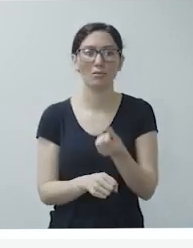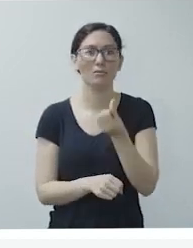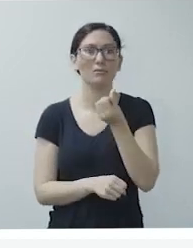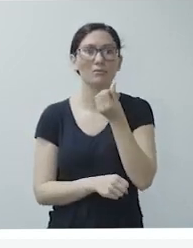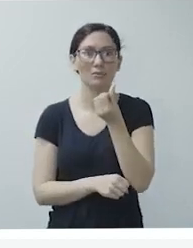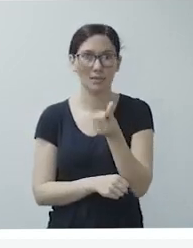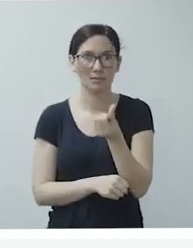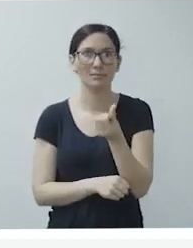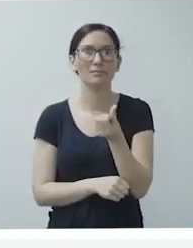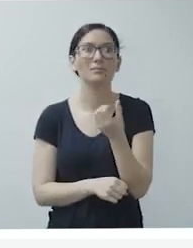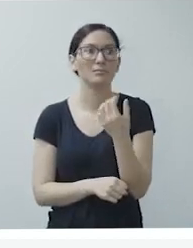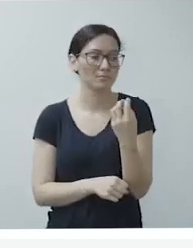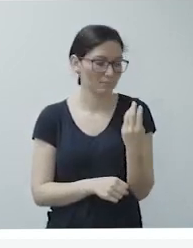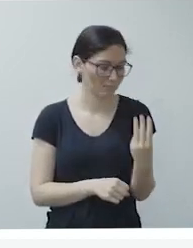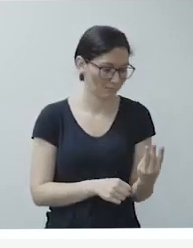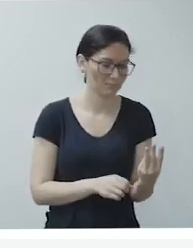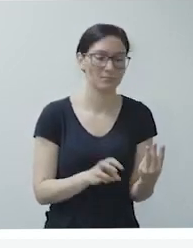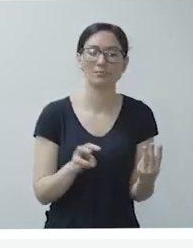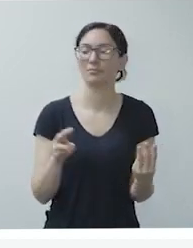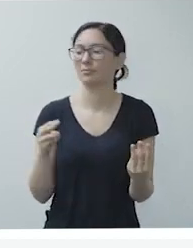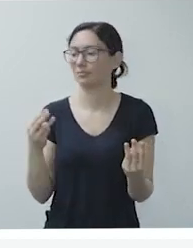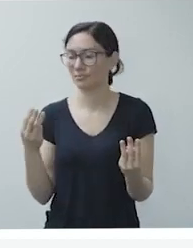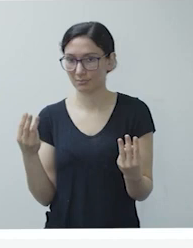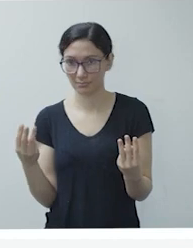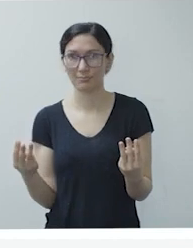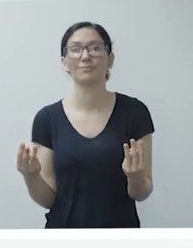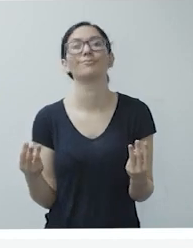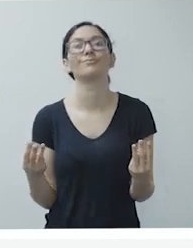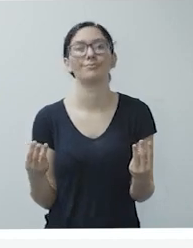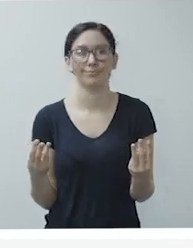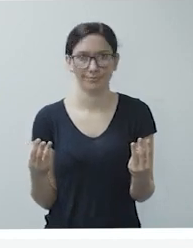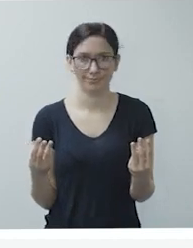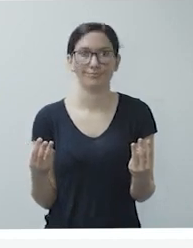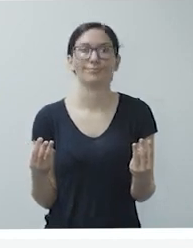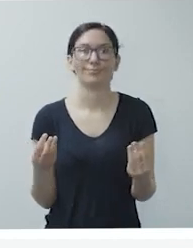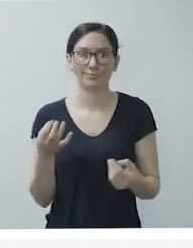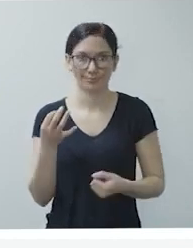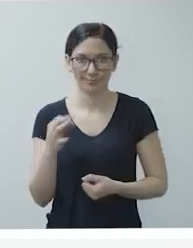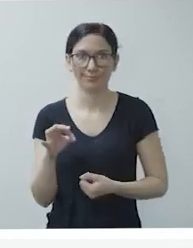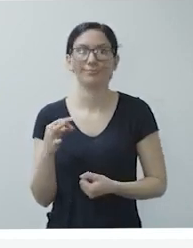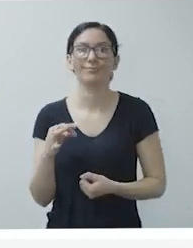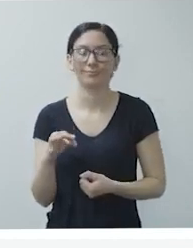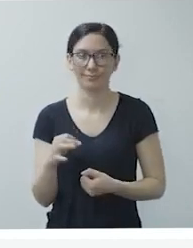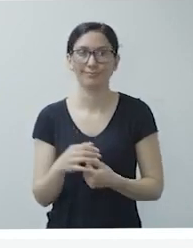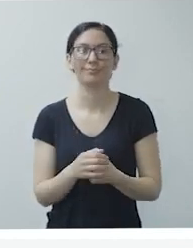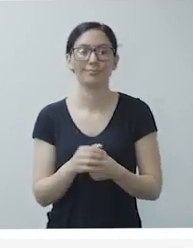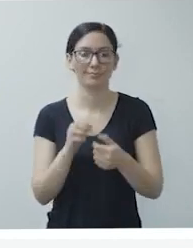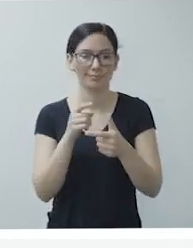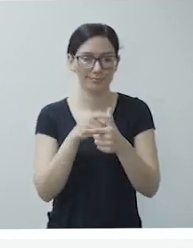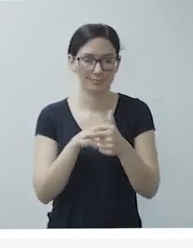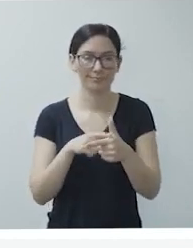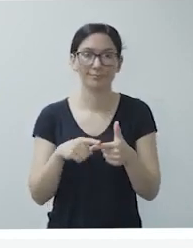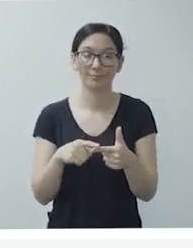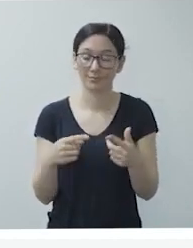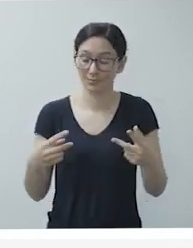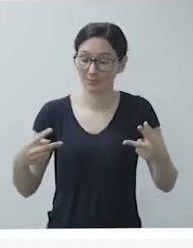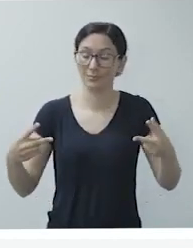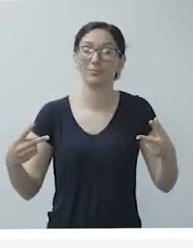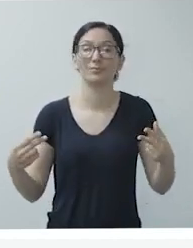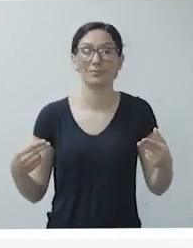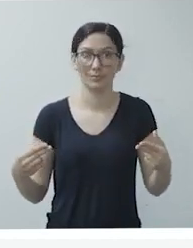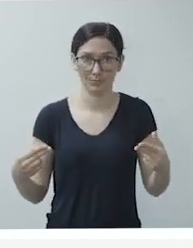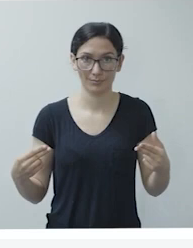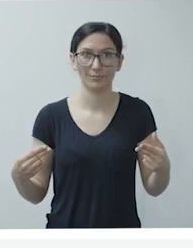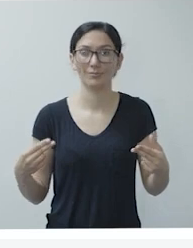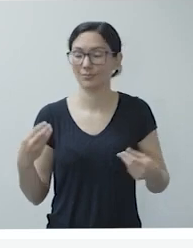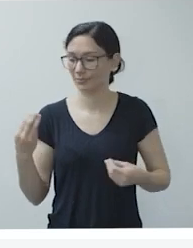três objetos para a professora Cris, três objetos para a professora Márcia. Dividimos a quantidade